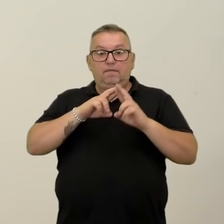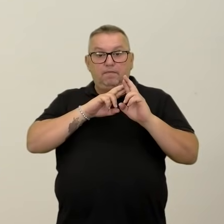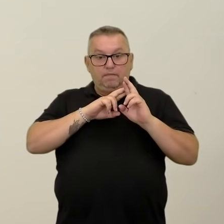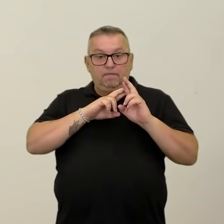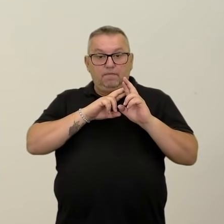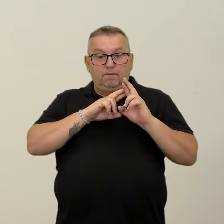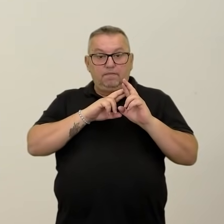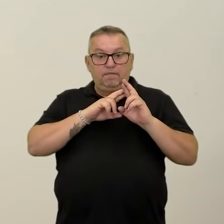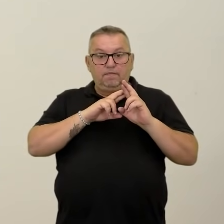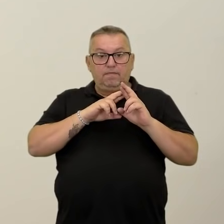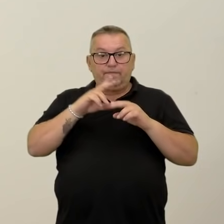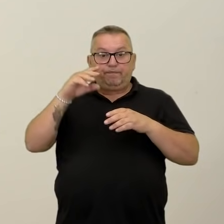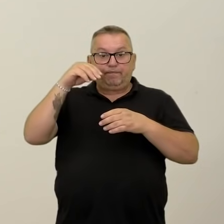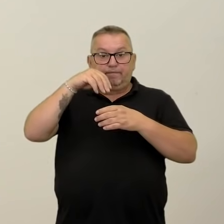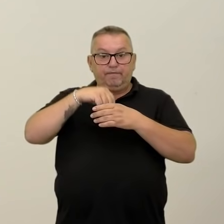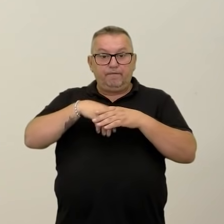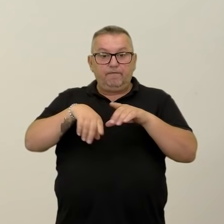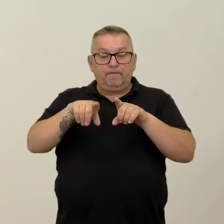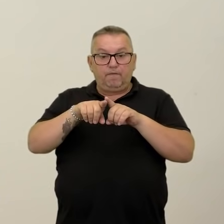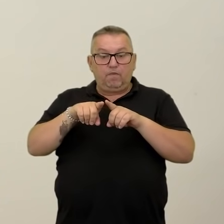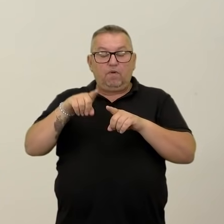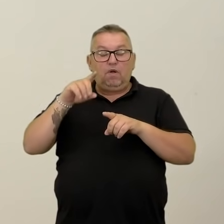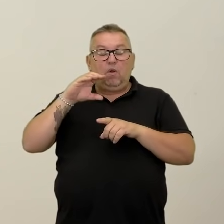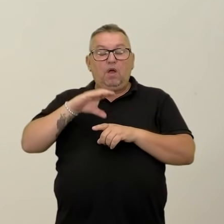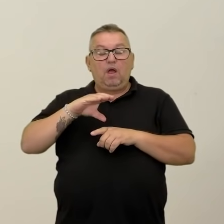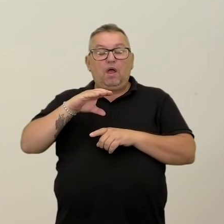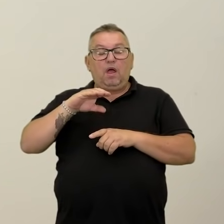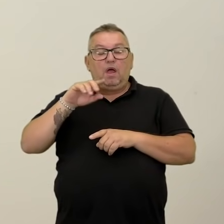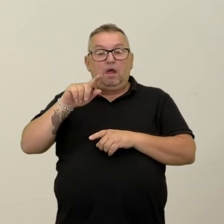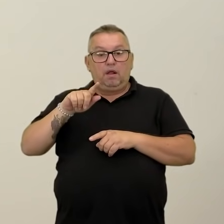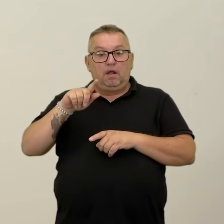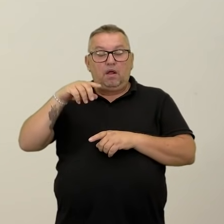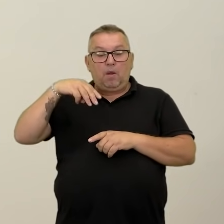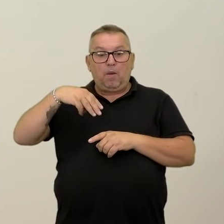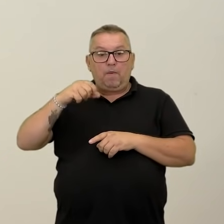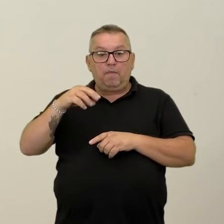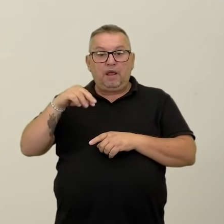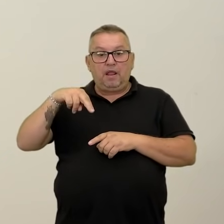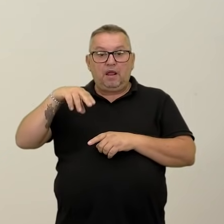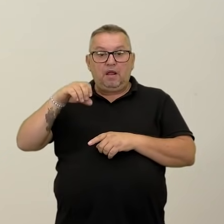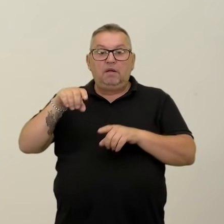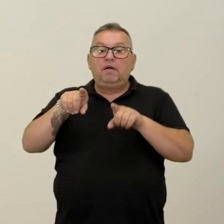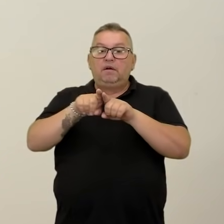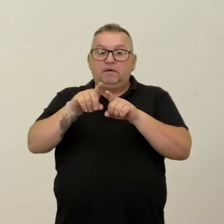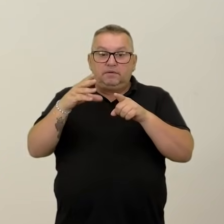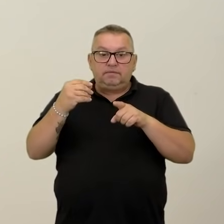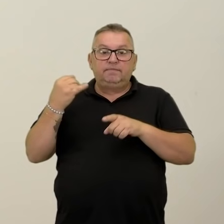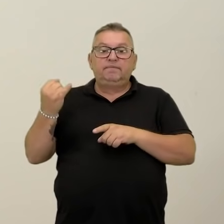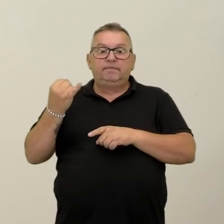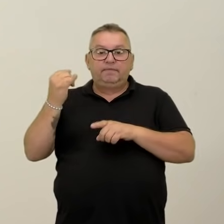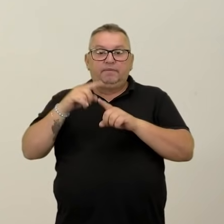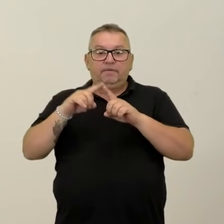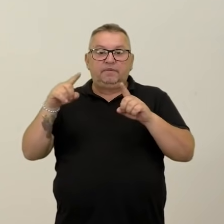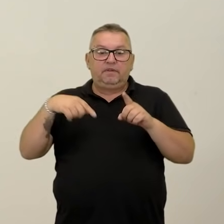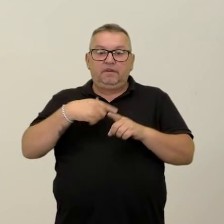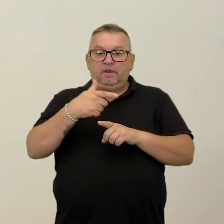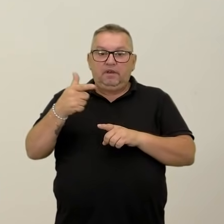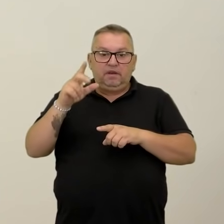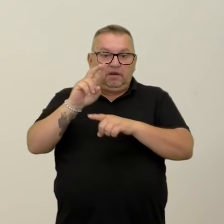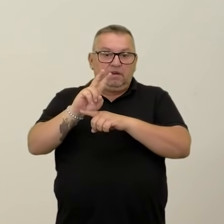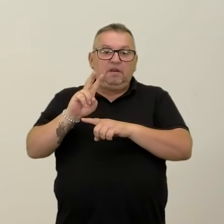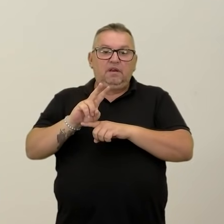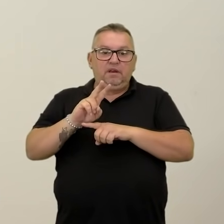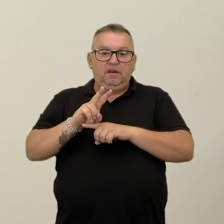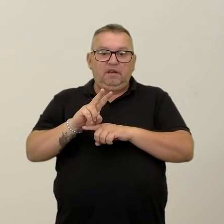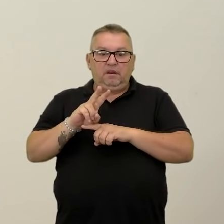pelo efeito estufa dentre eles o gás carbônico o metano e não quer me a mais que a gente não tem controle